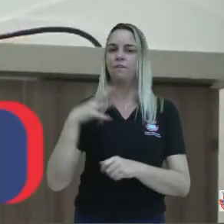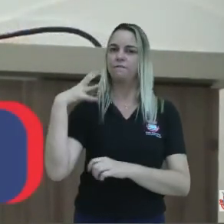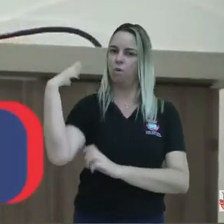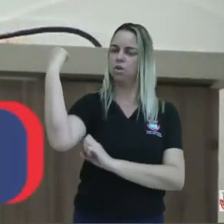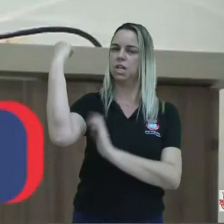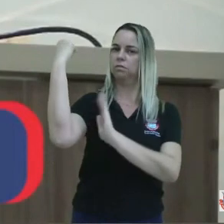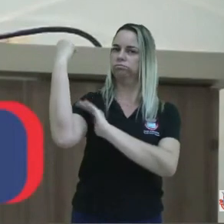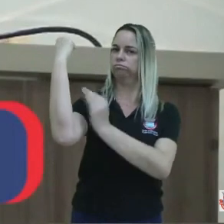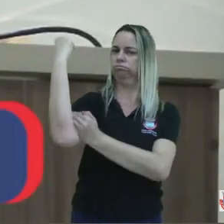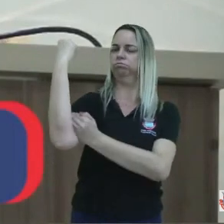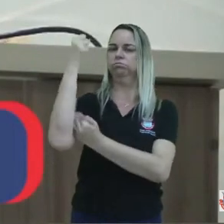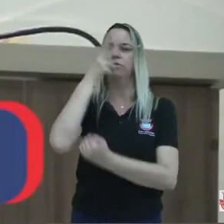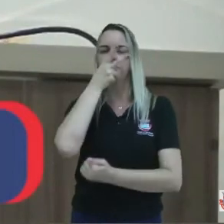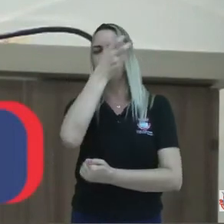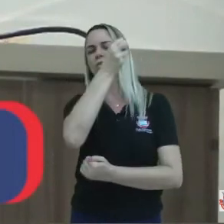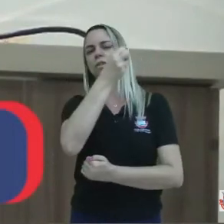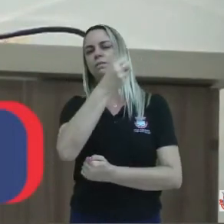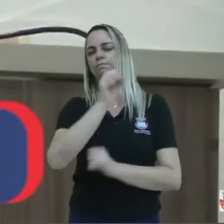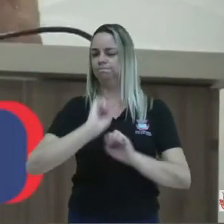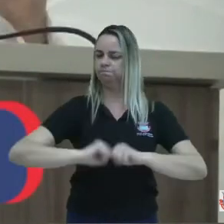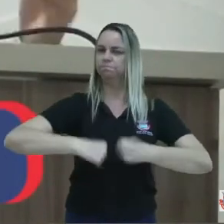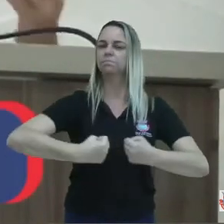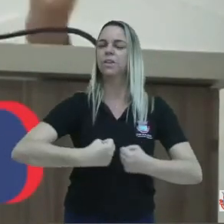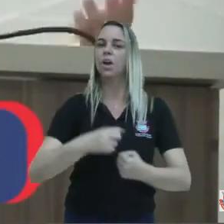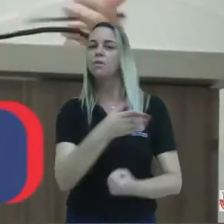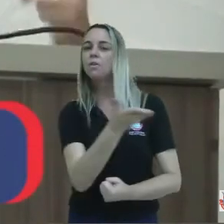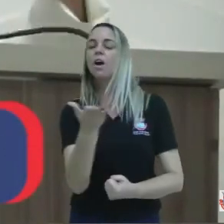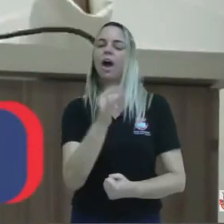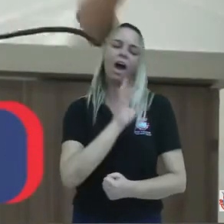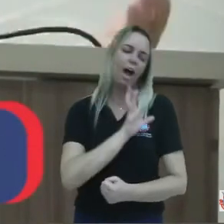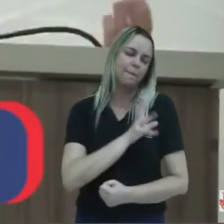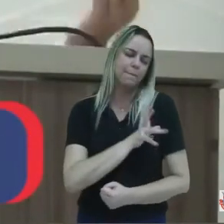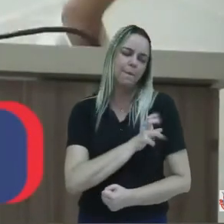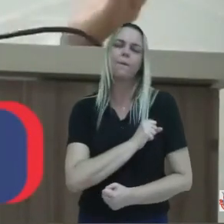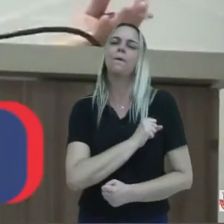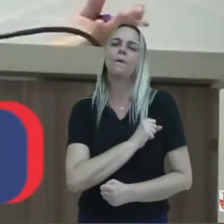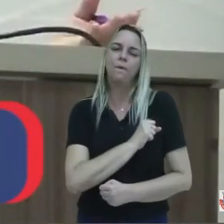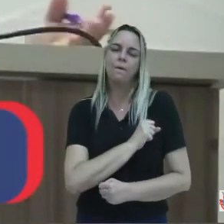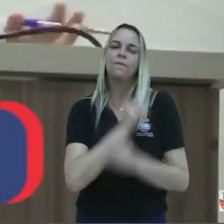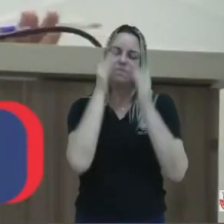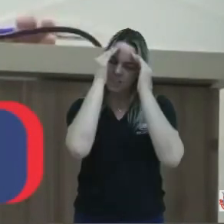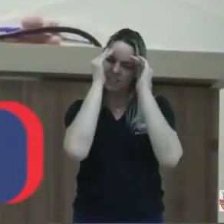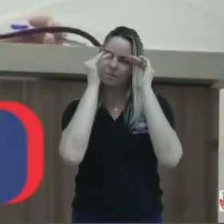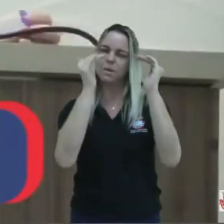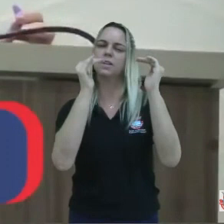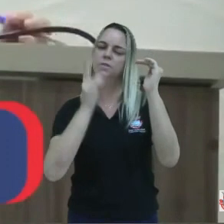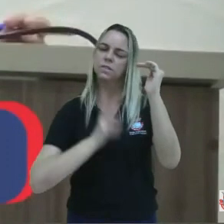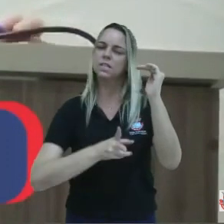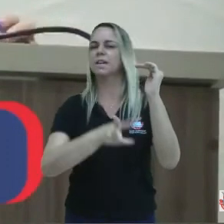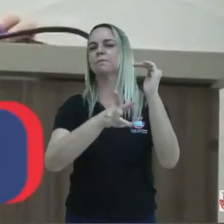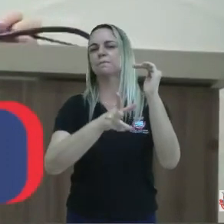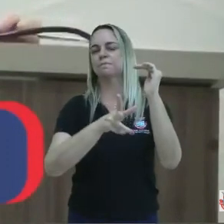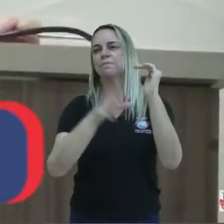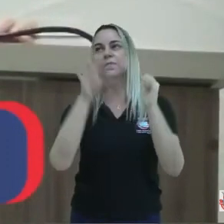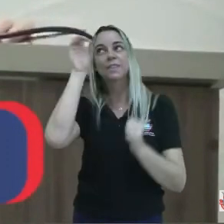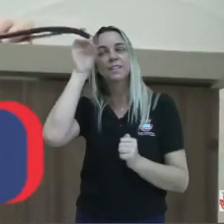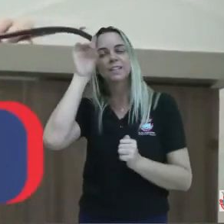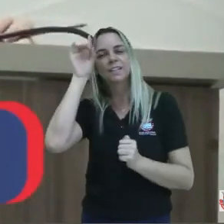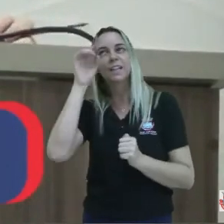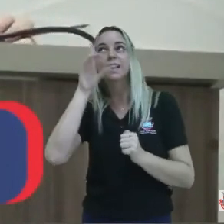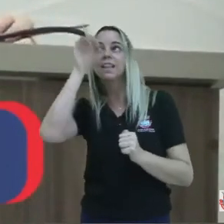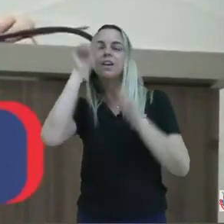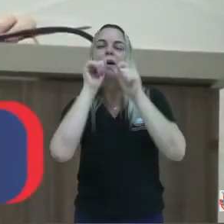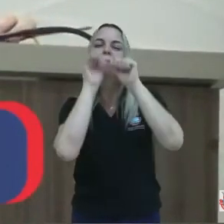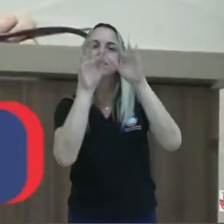Mulher, para todas as mulheres que estão me ouvindo, não só de São Bento, como de Pernambuco, enfim, do Brasil, né? Feliz Dia da Mulher